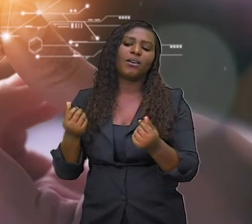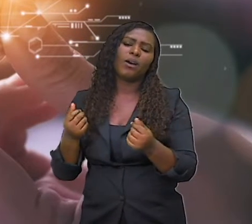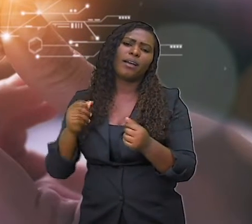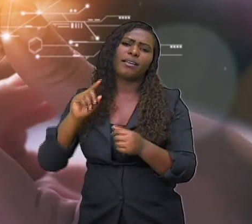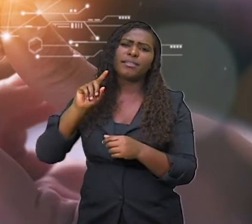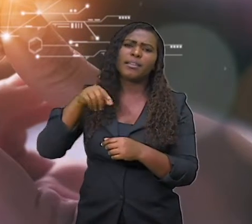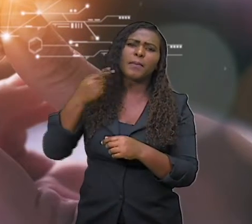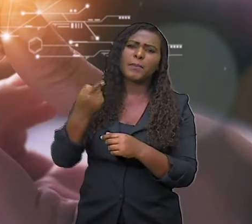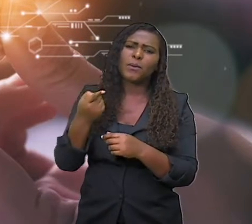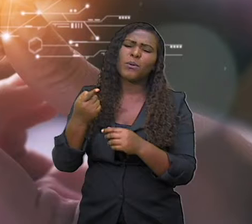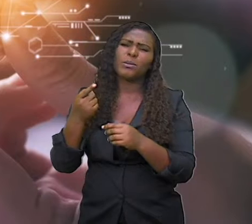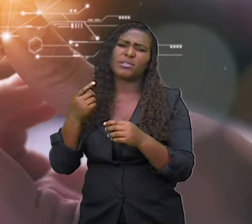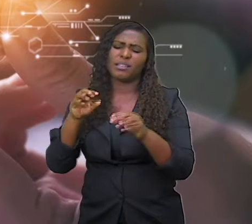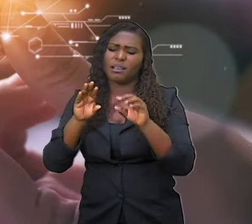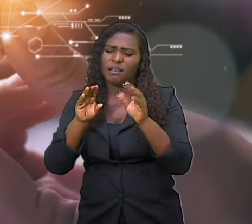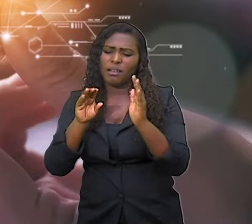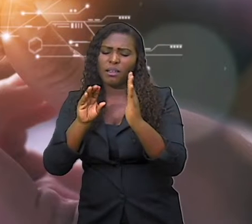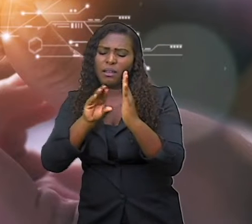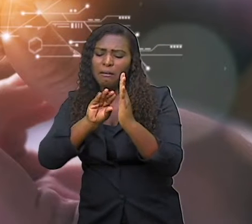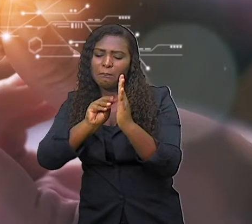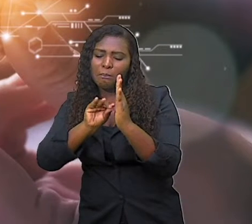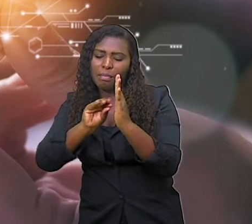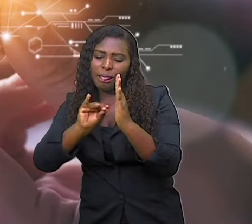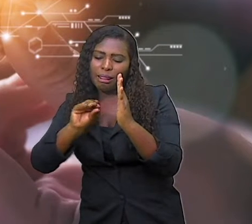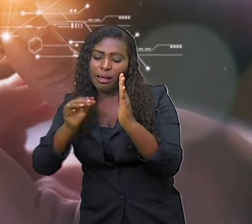novo e de